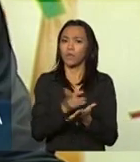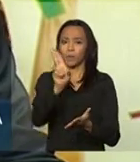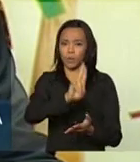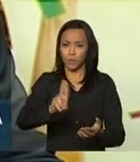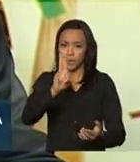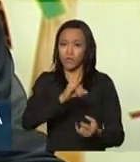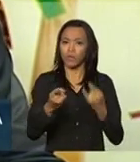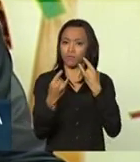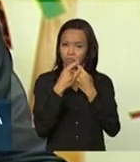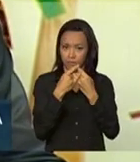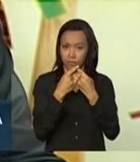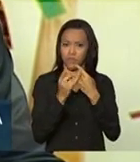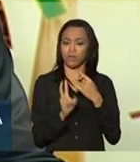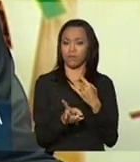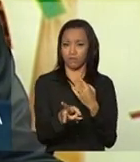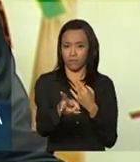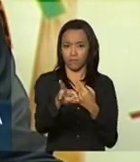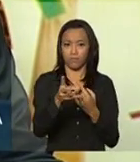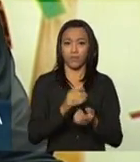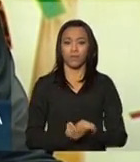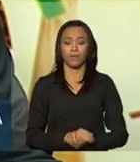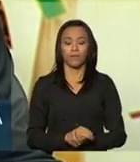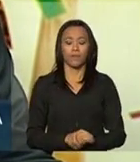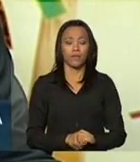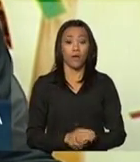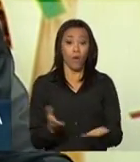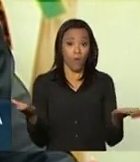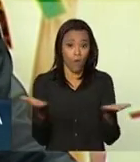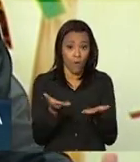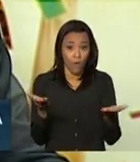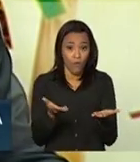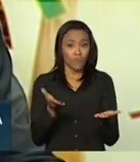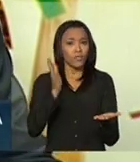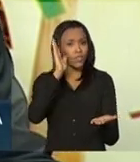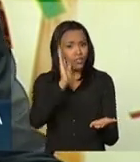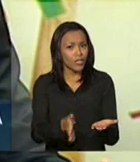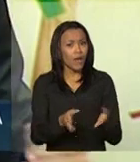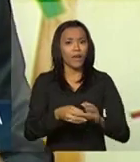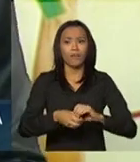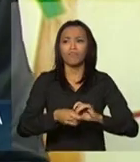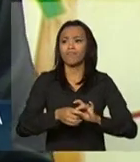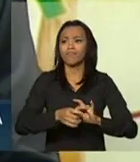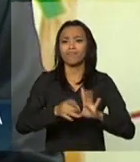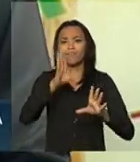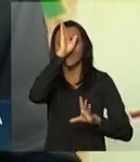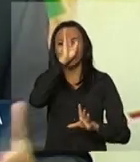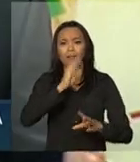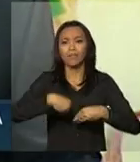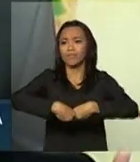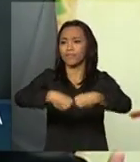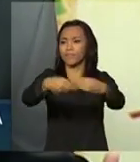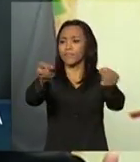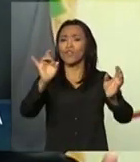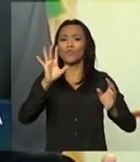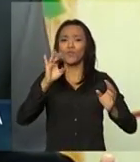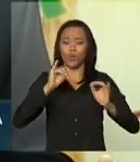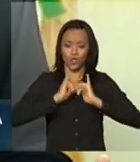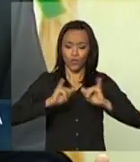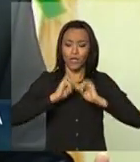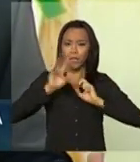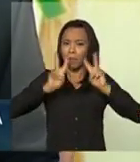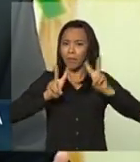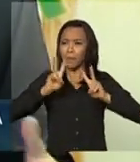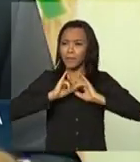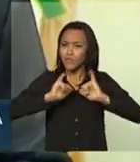camisinha, uma disponibilidade hoje já garantida, quer dizer, nós não temos apenas a campanha na rua,